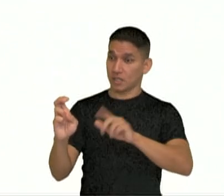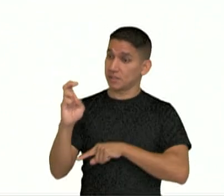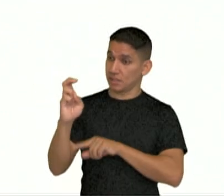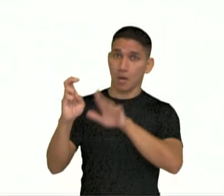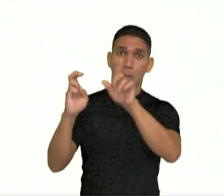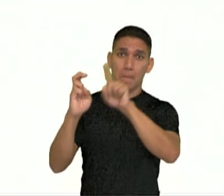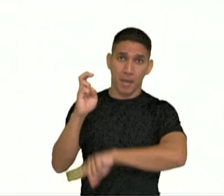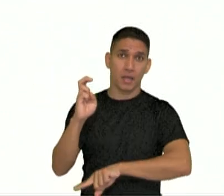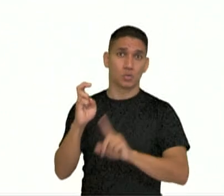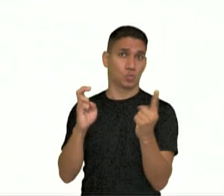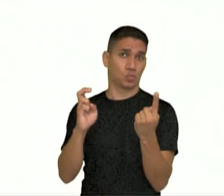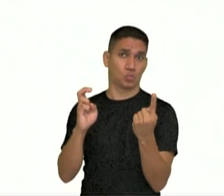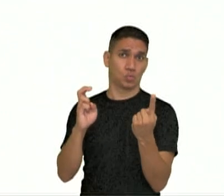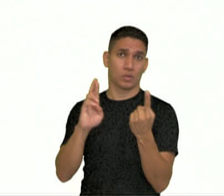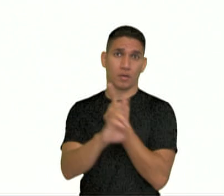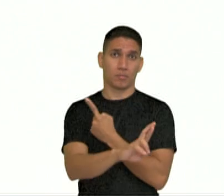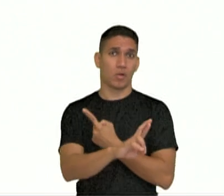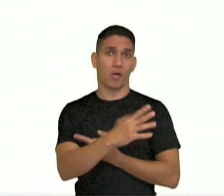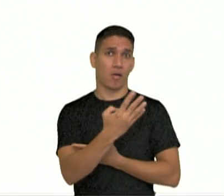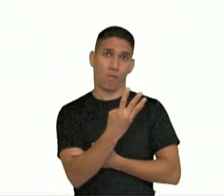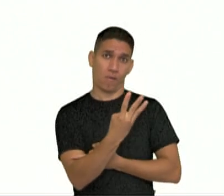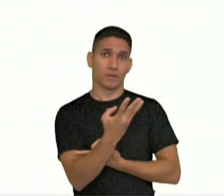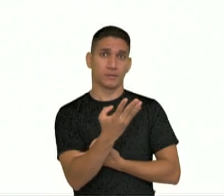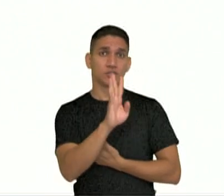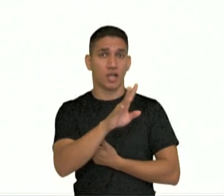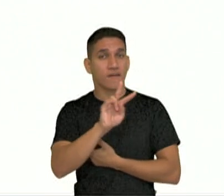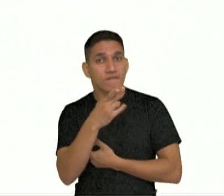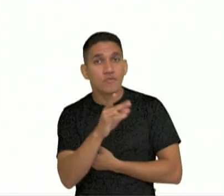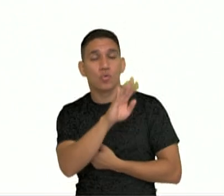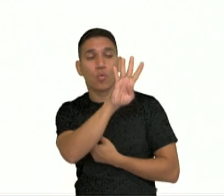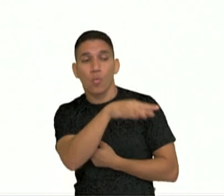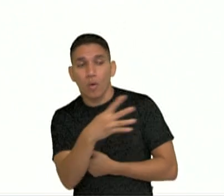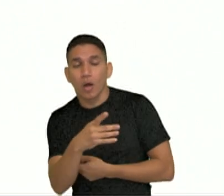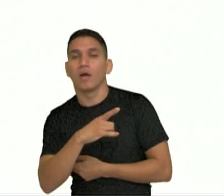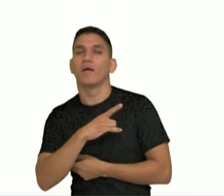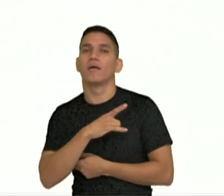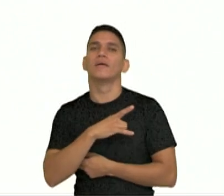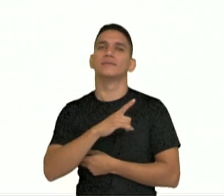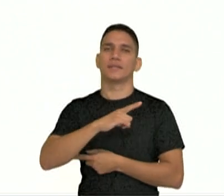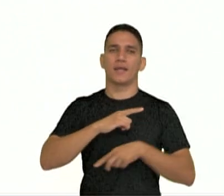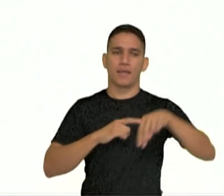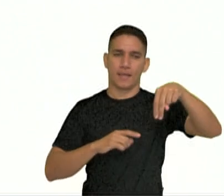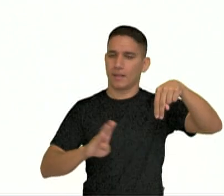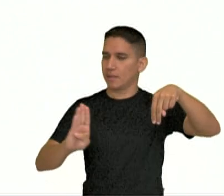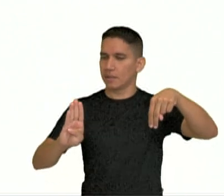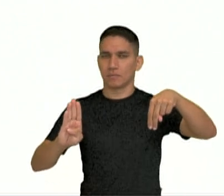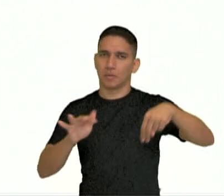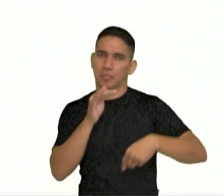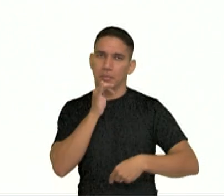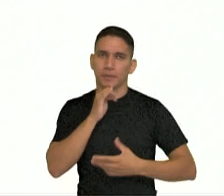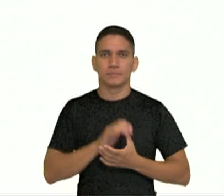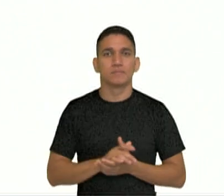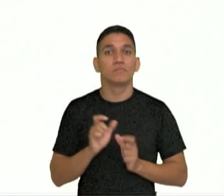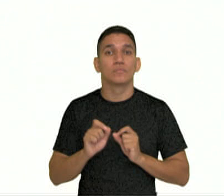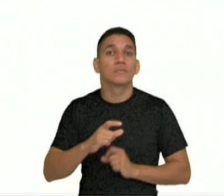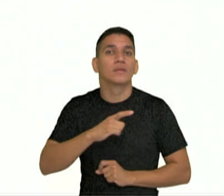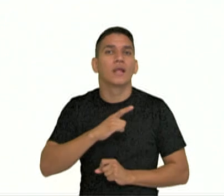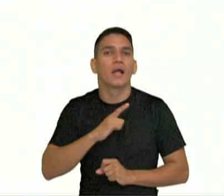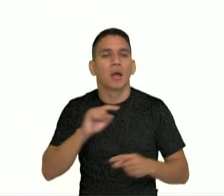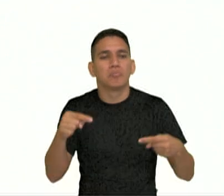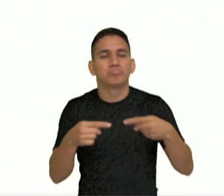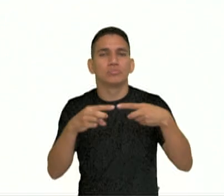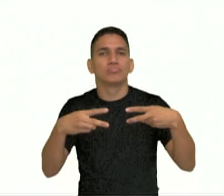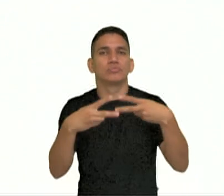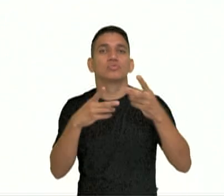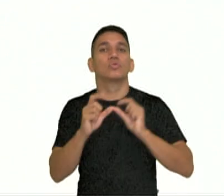a 4 alelos, que é o que a gente viu nas tabelinhas, né? Lá tinha o alelo N e o alelo B, por exemplo, que tinham as combinações